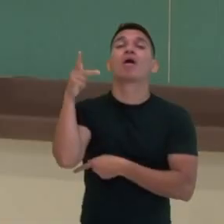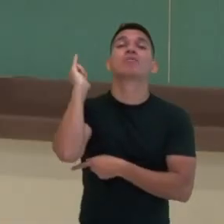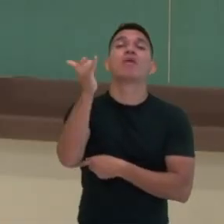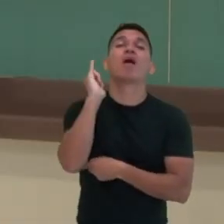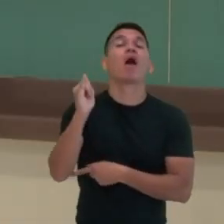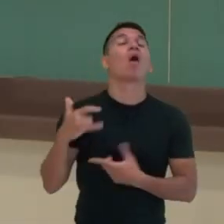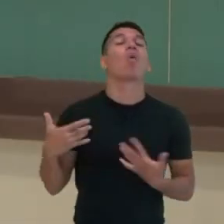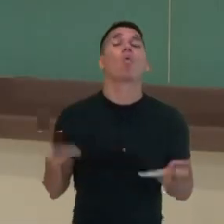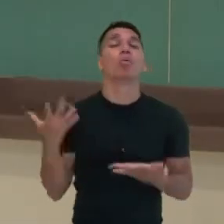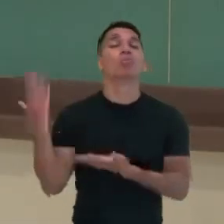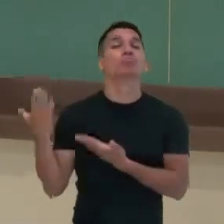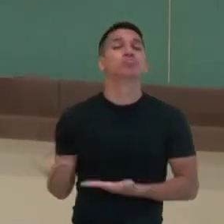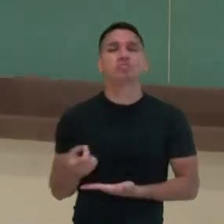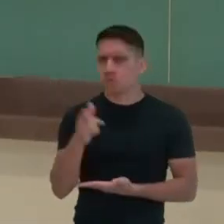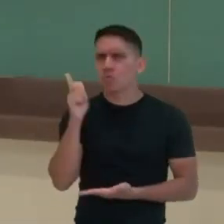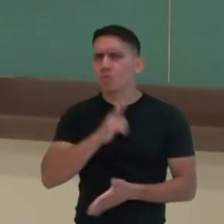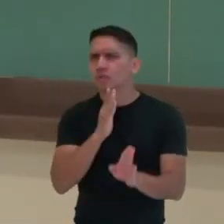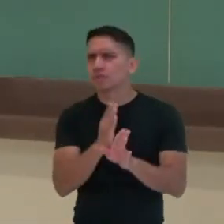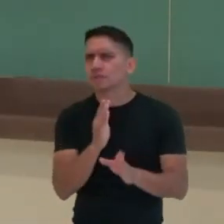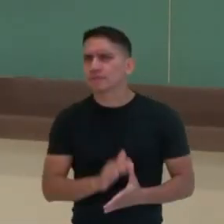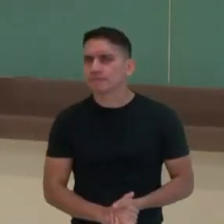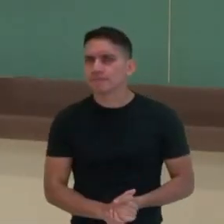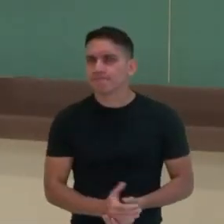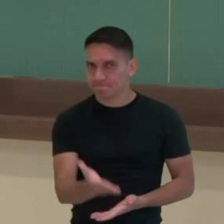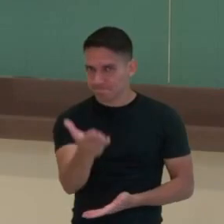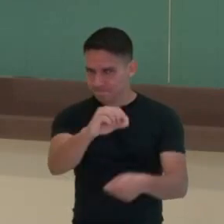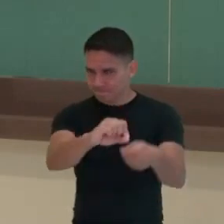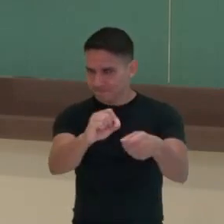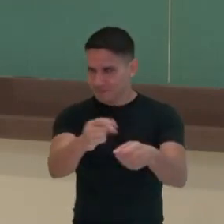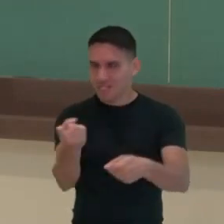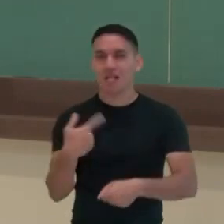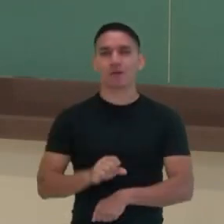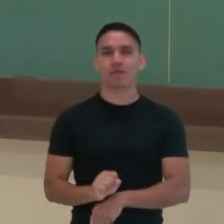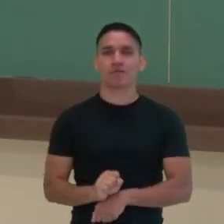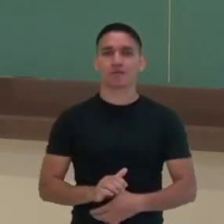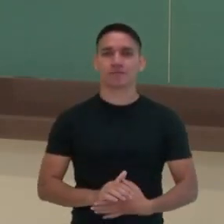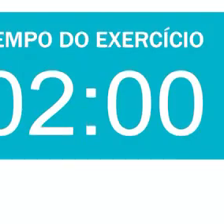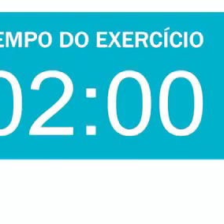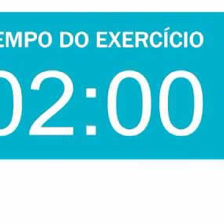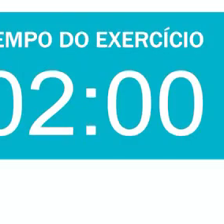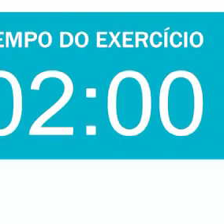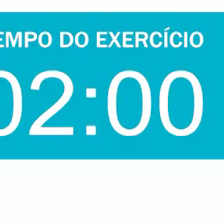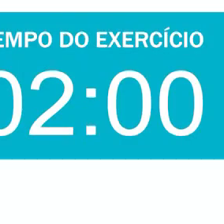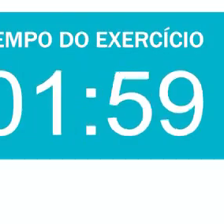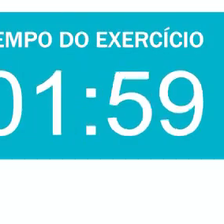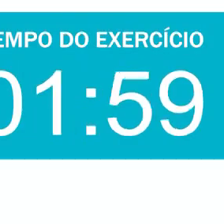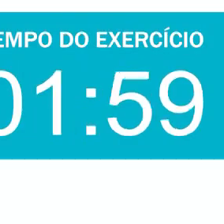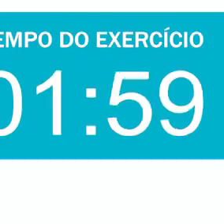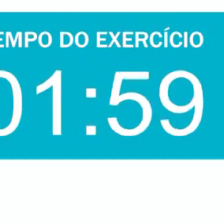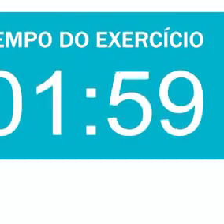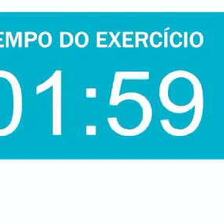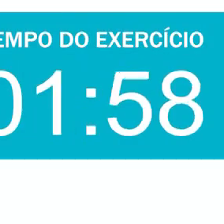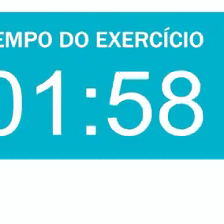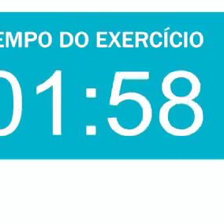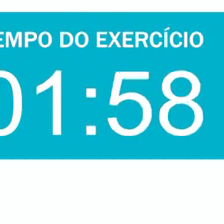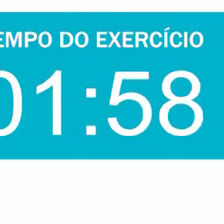de Geni Guimarães? Você consegue identificar? Faz aí, eu já volto.